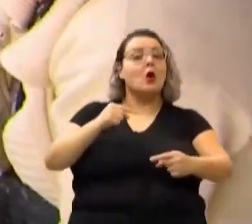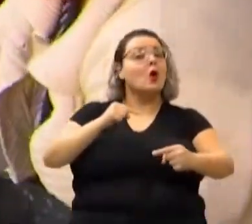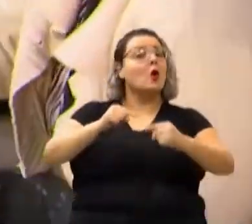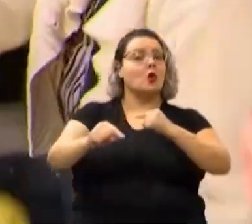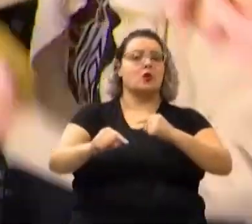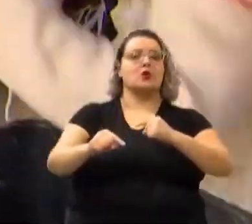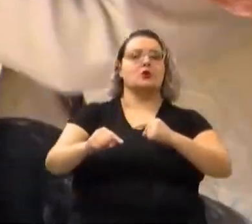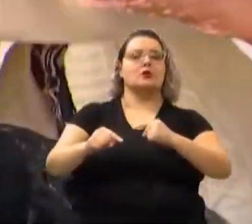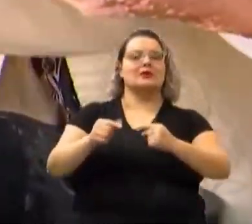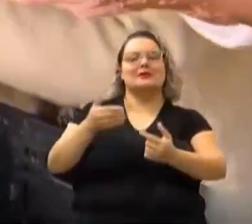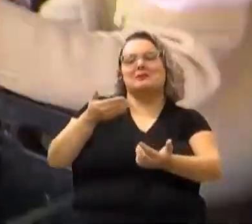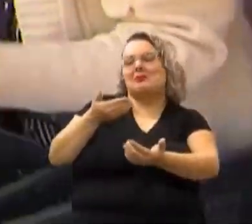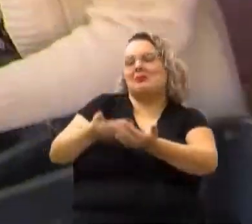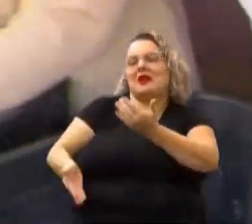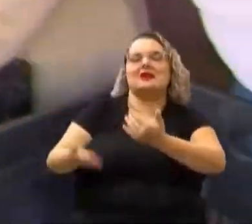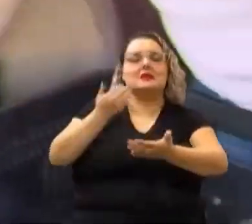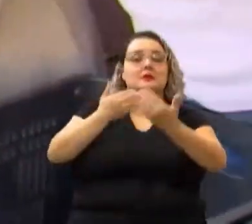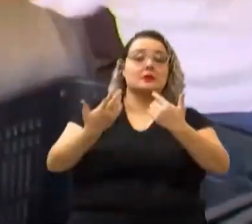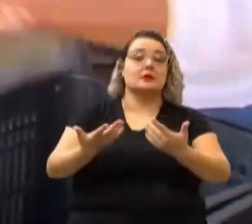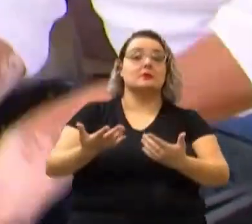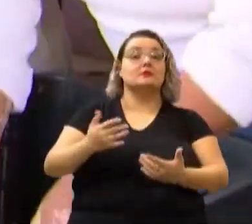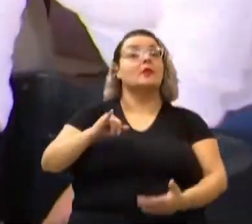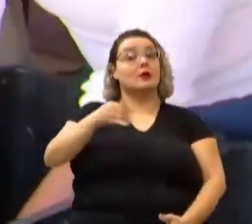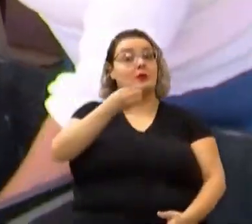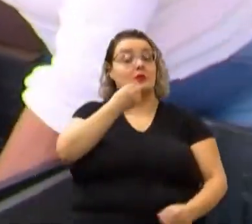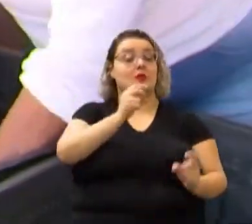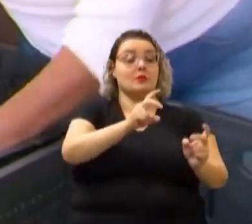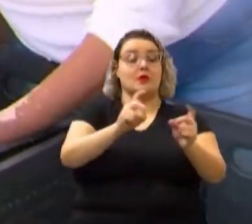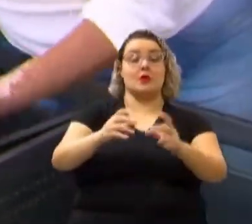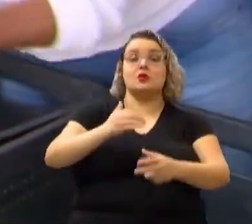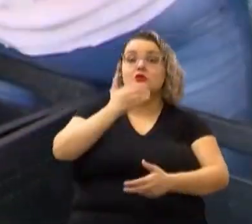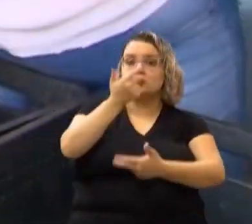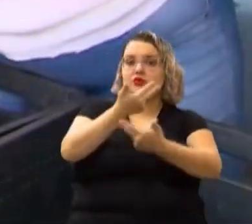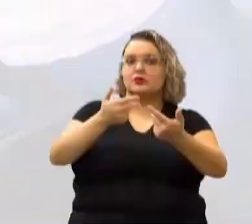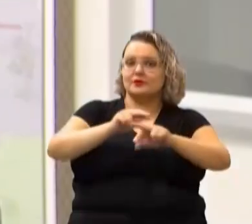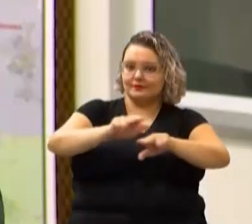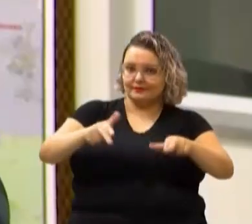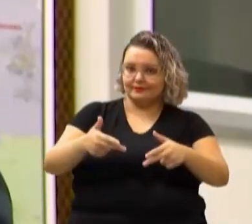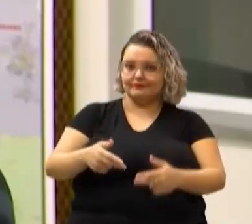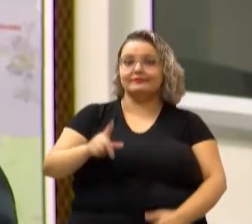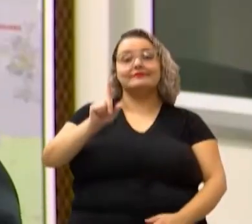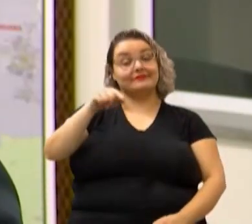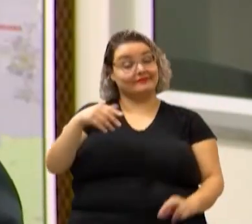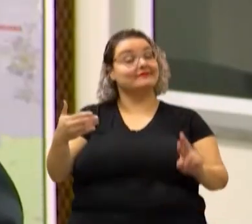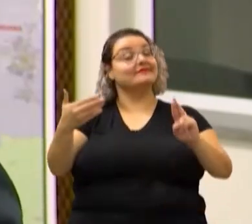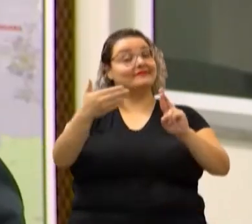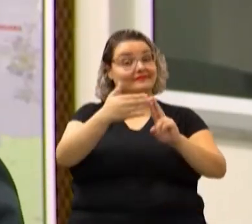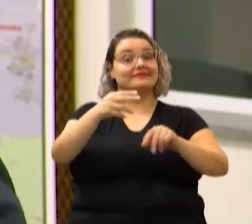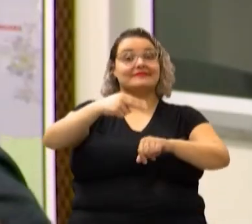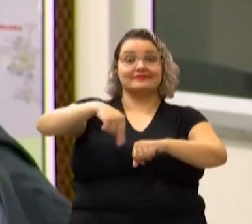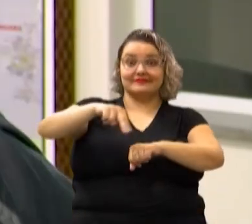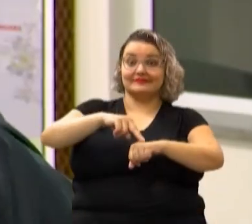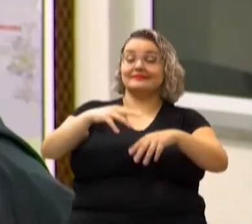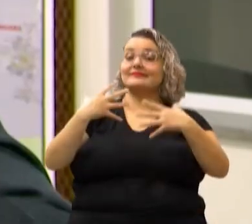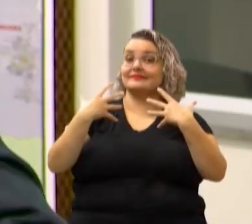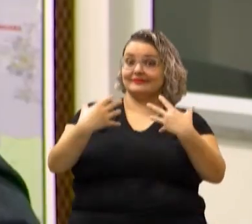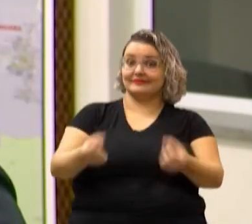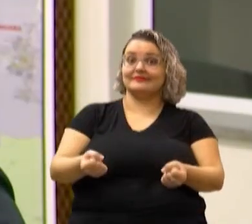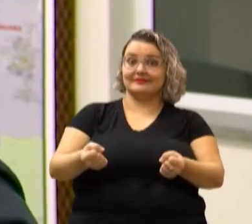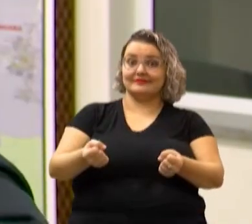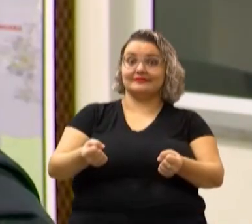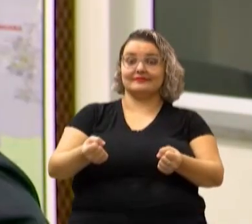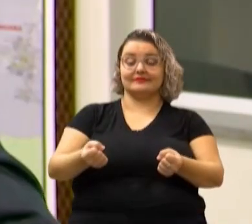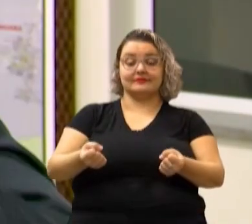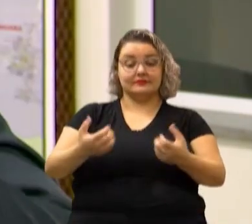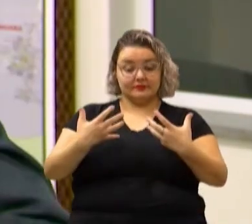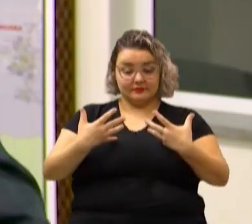desperdícios, aproveitando os excedentes da comercialização de hortifrutis. É uma referência nacional, onde ele recebe